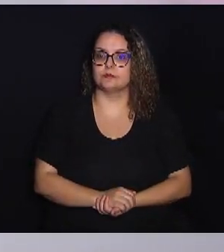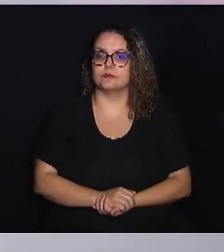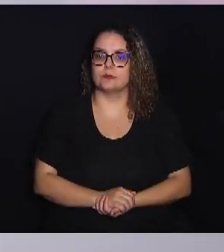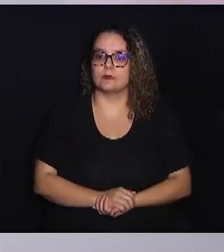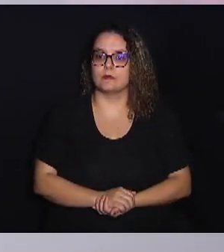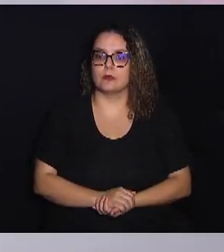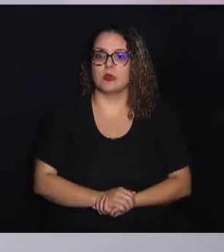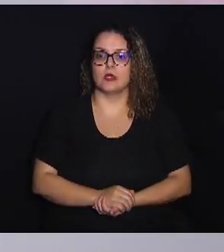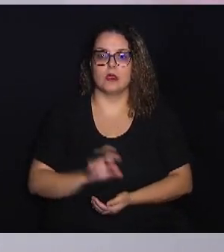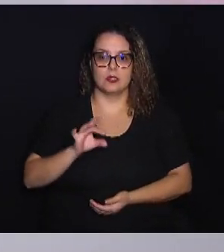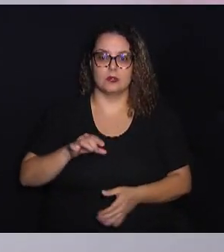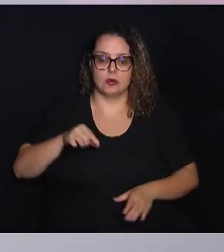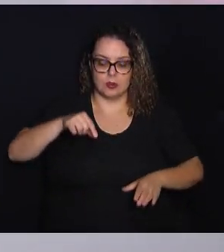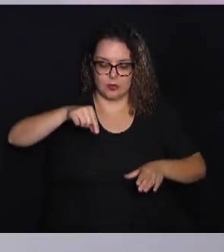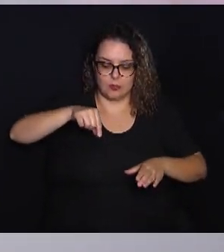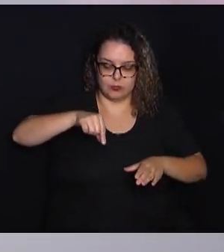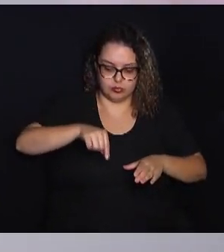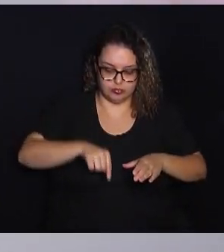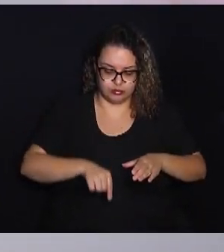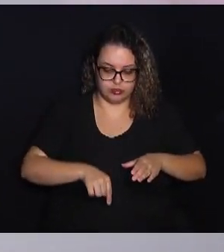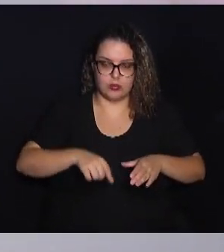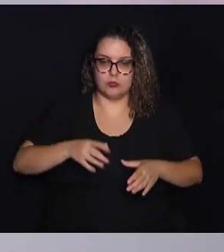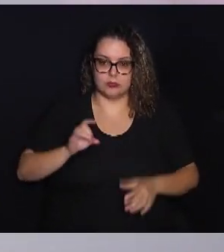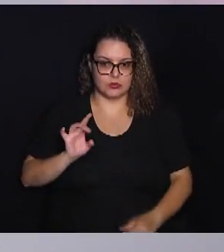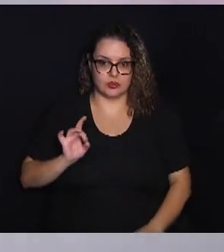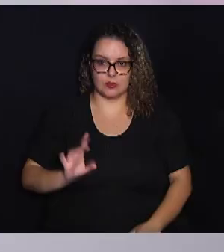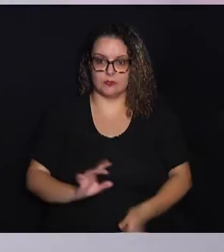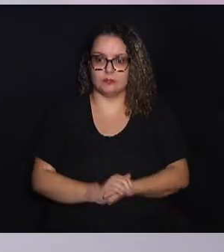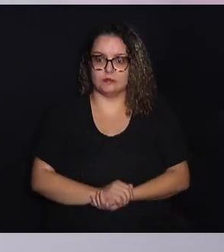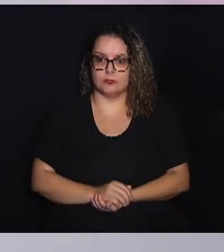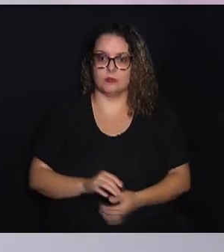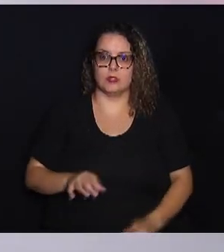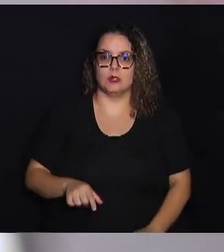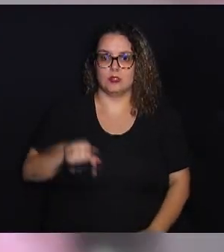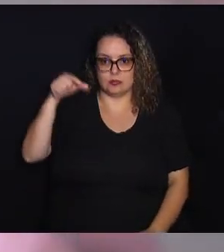Volto aqui. Vamos tirar essa daqui? Pode ser.